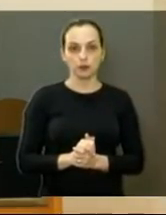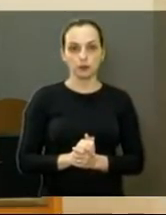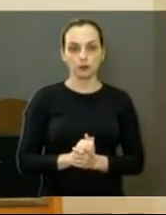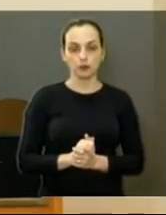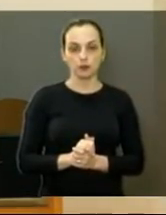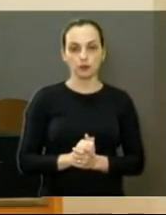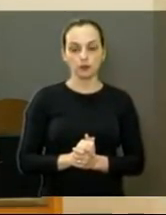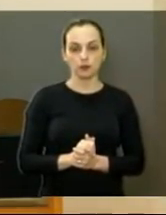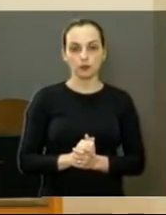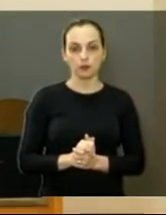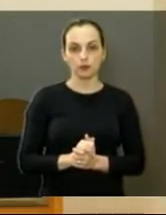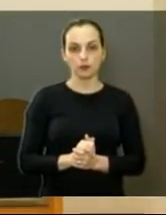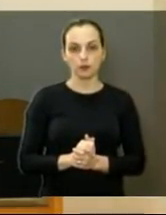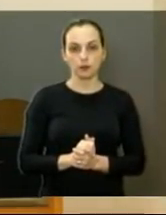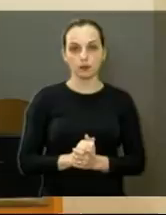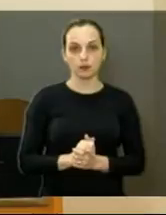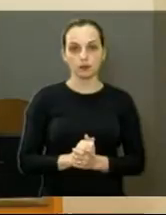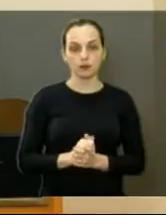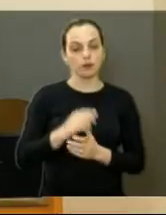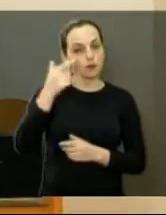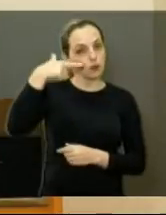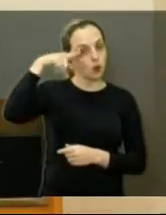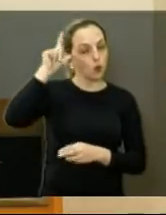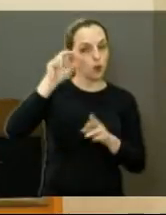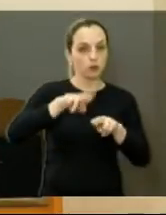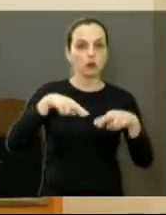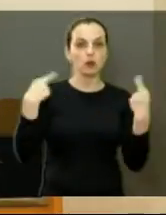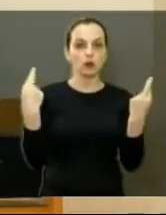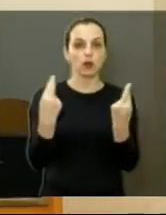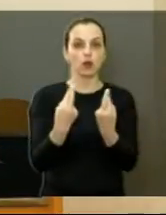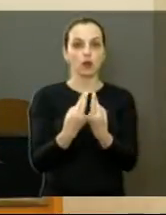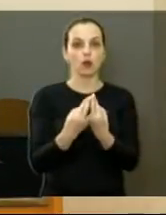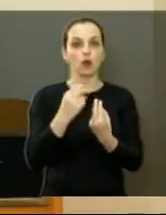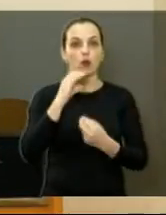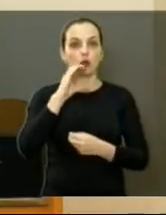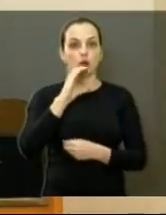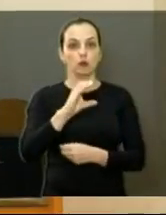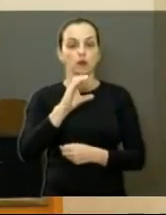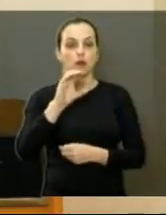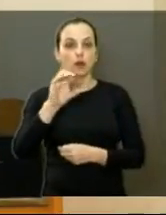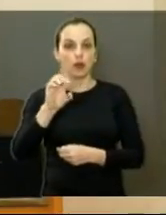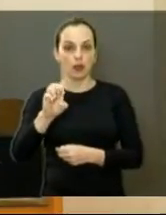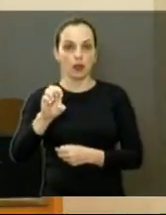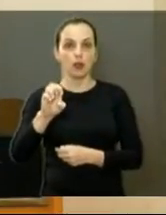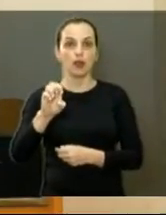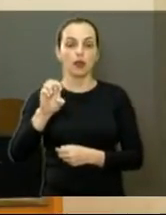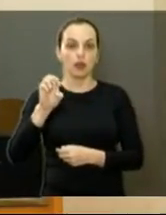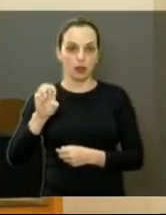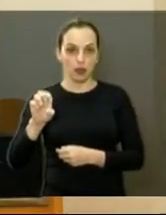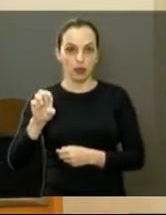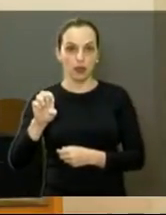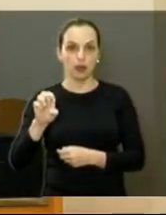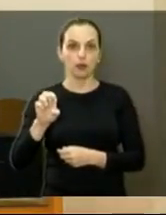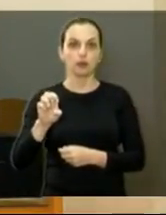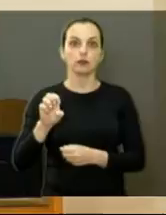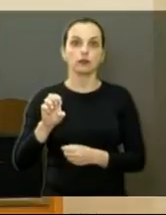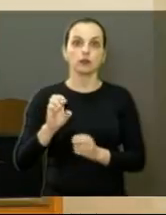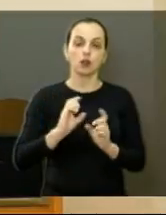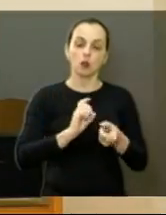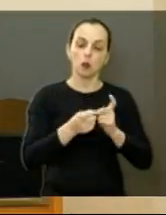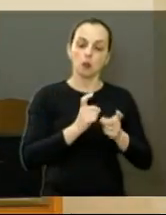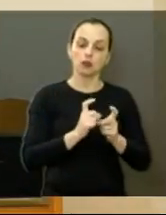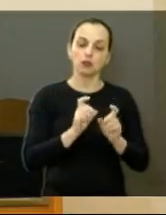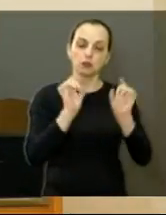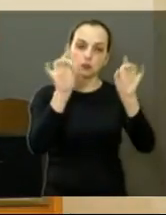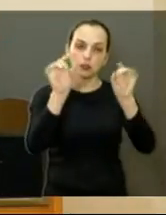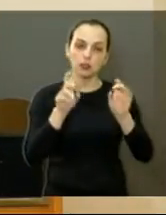ontem tivemos uma reunião da Comissão Especial de Estudos, que acompanha a comissão